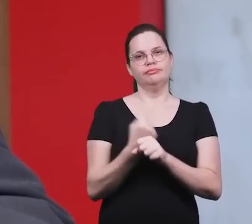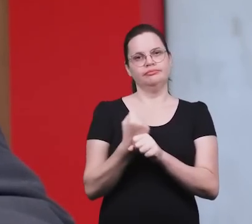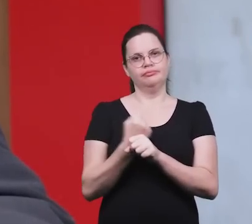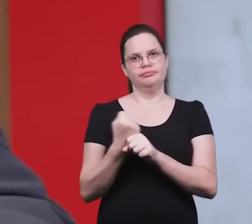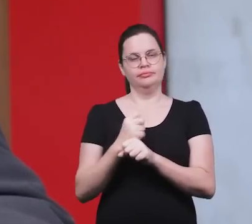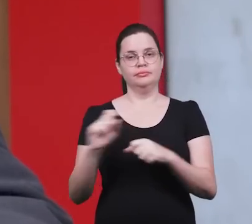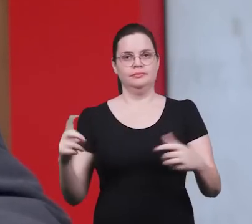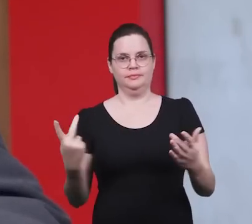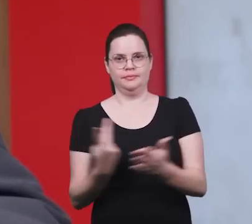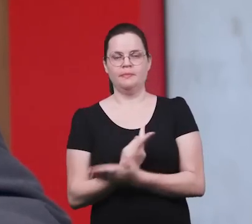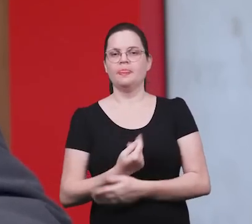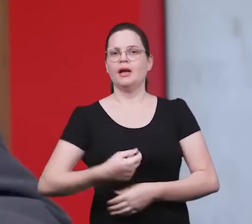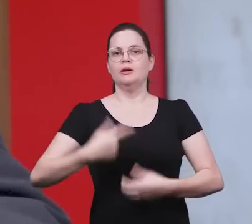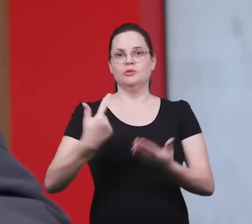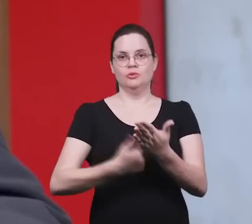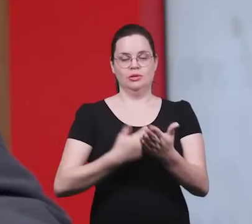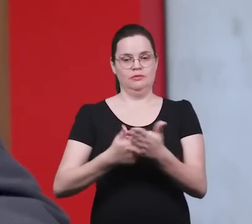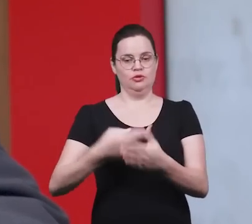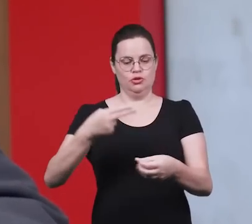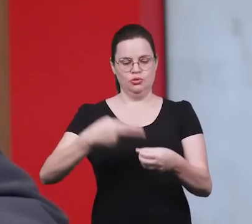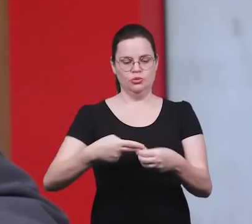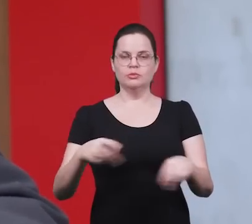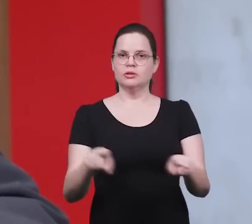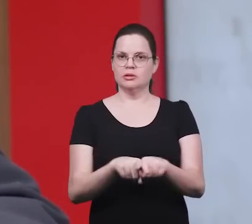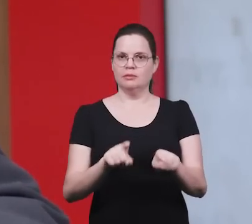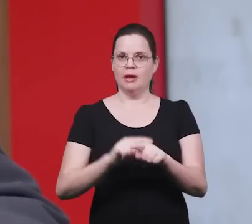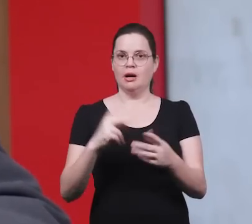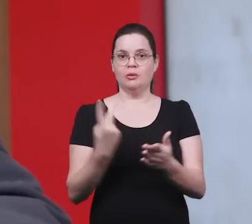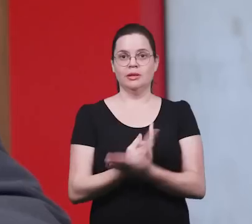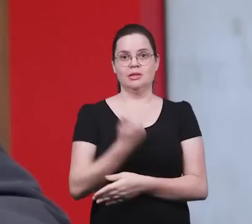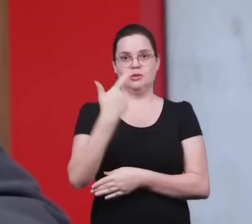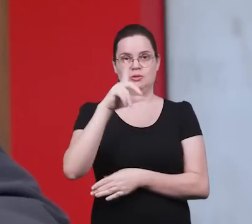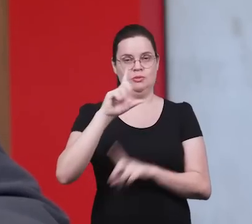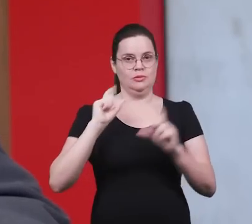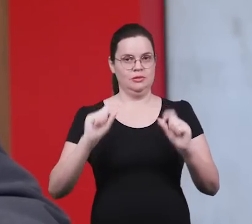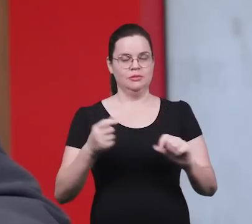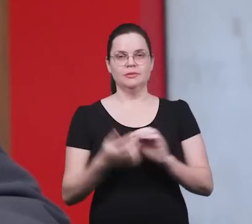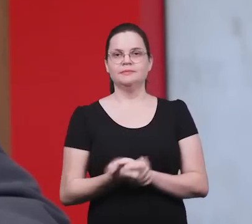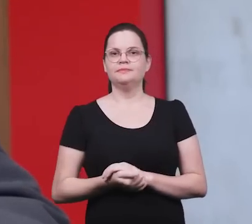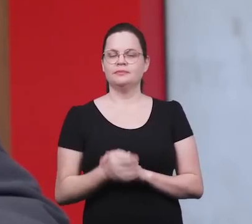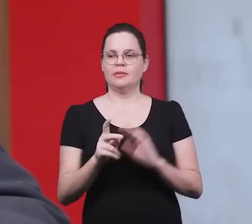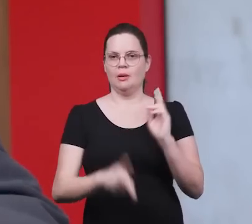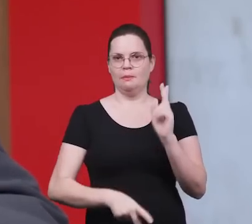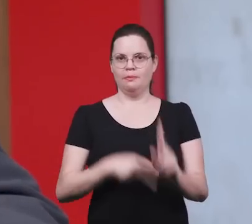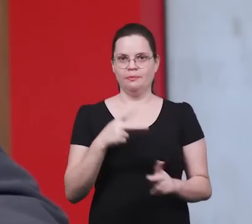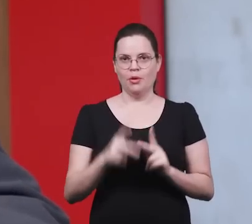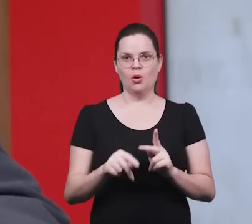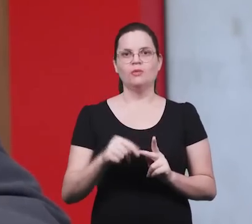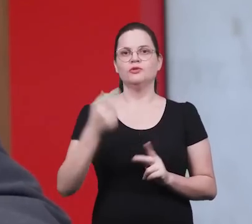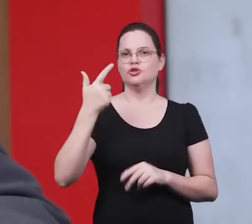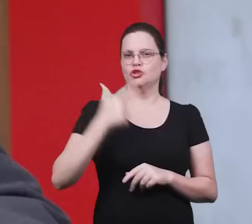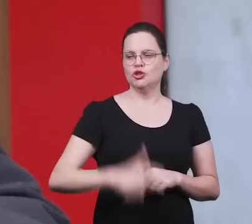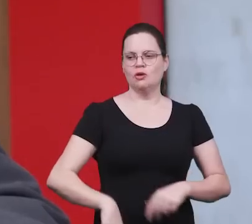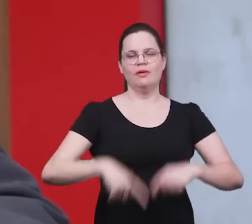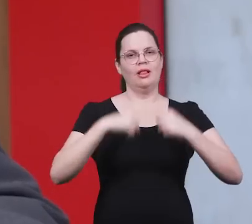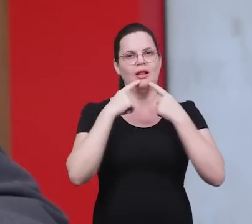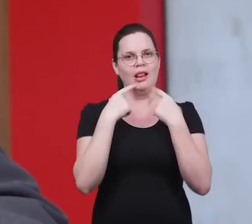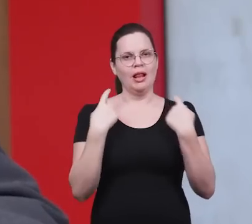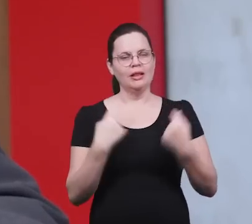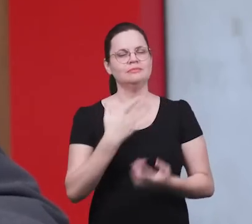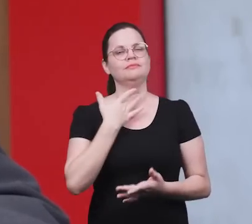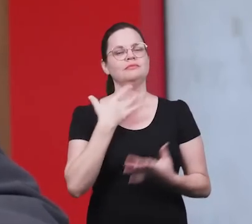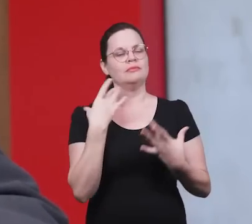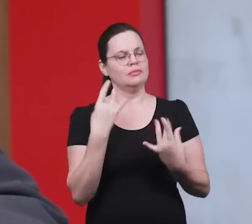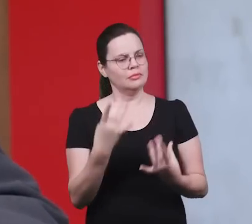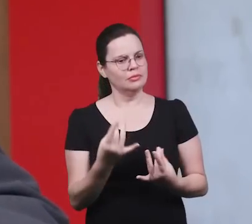e no livro de Números, capítulo 20, acontece uma outra situação. O povo está novamente reclamando que está